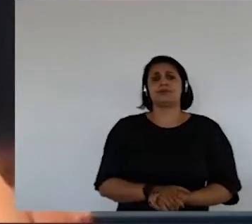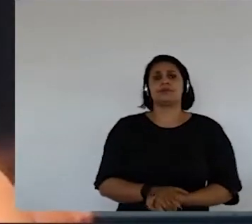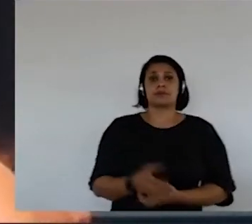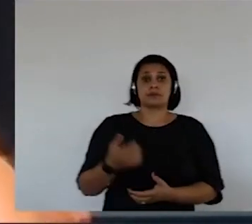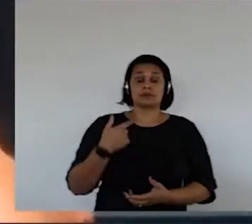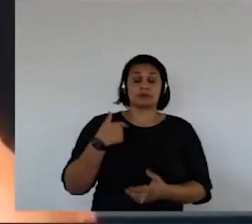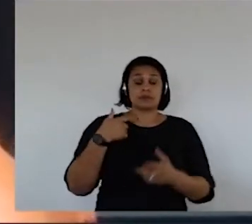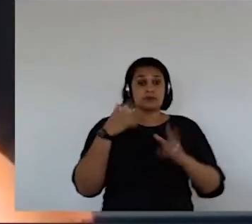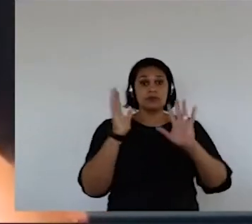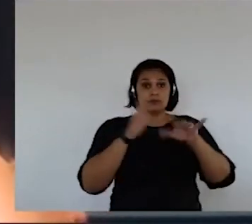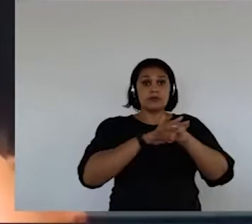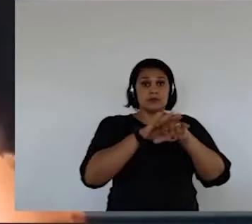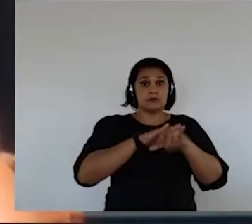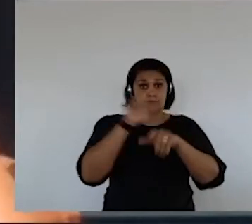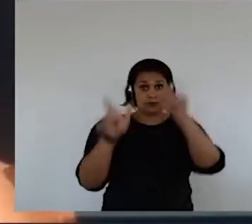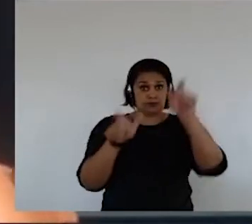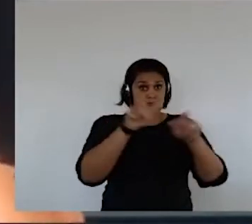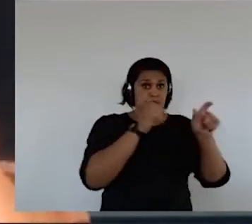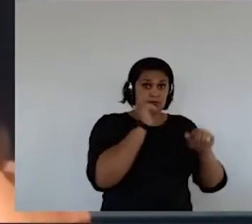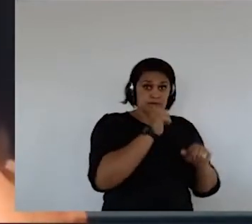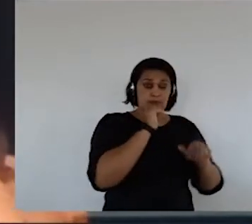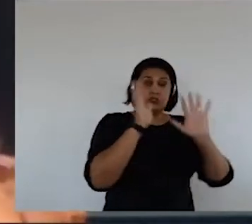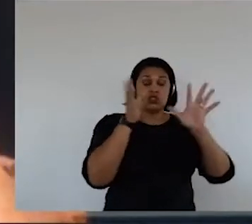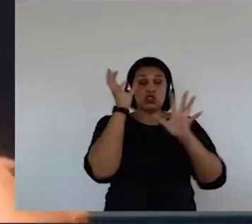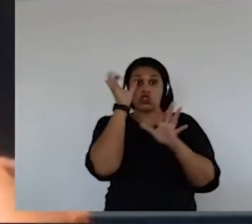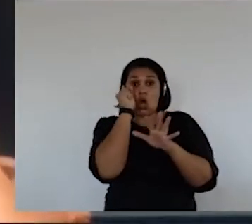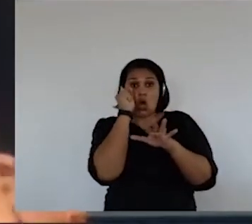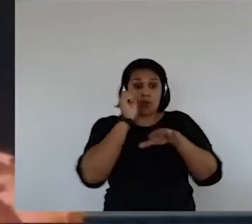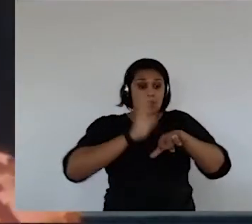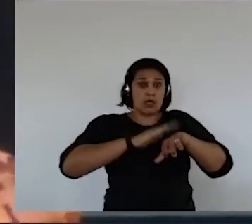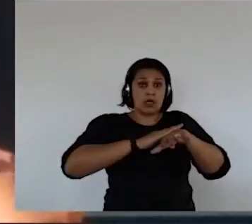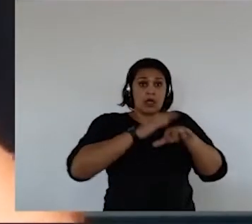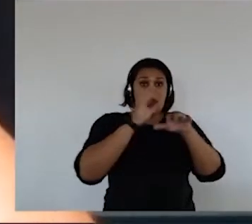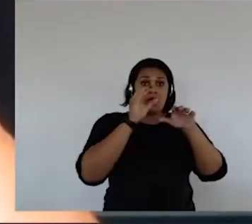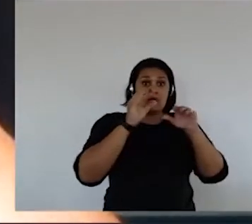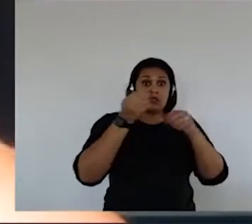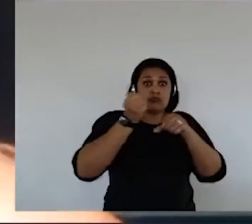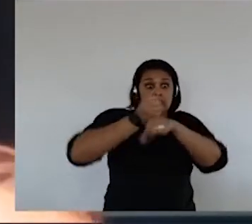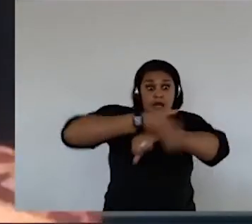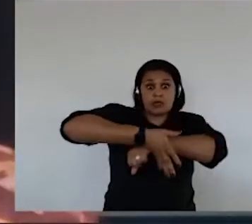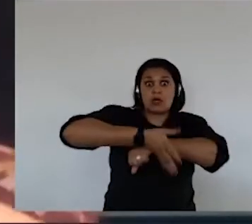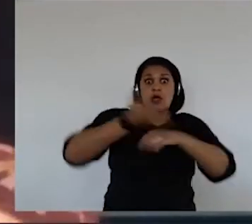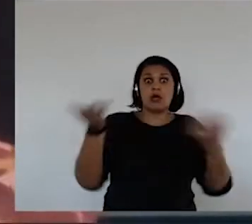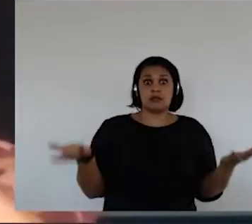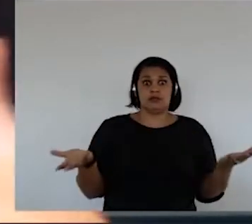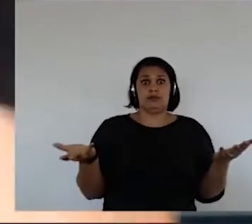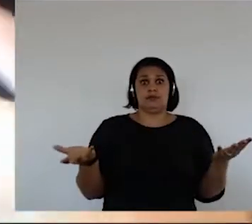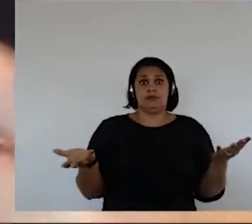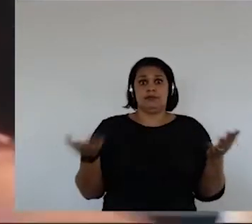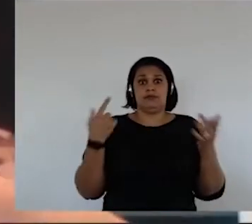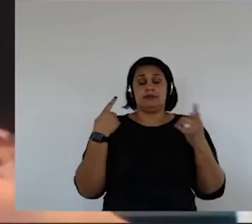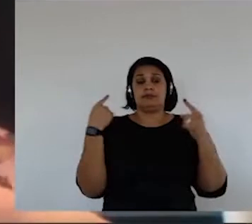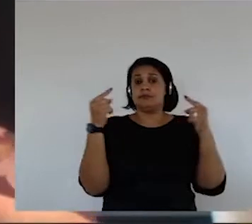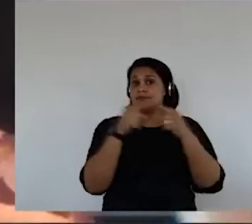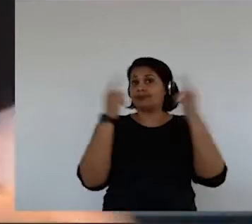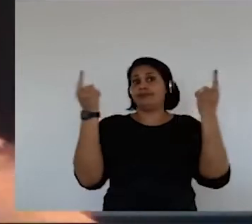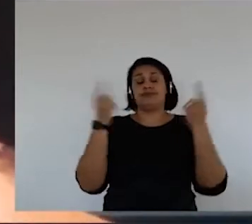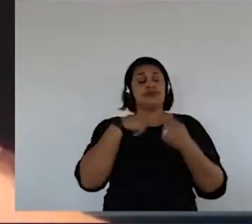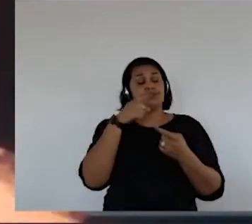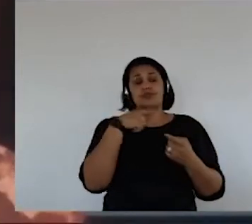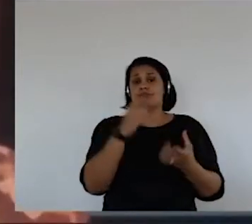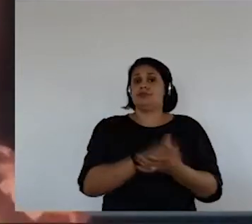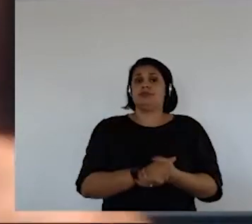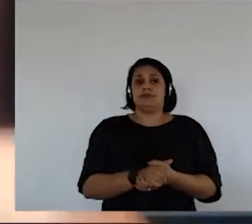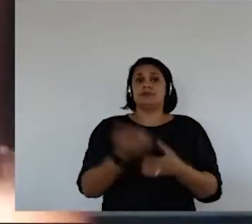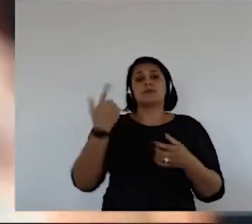dormido meia-noite, 1h da manhã, para dar conta efetivamente desse conciliar. Então, é preciso olhar para essa realidade, para